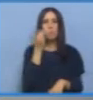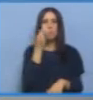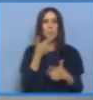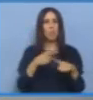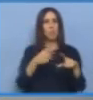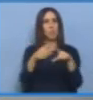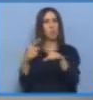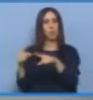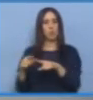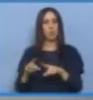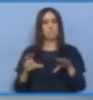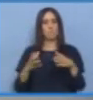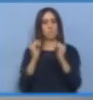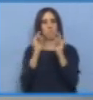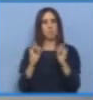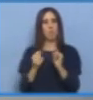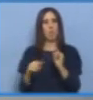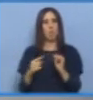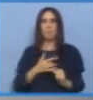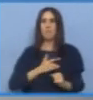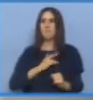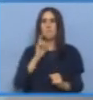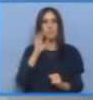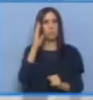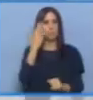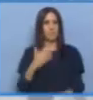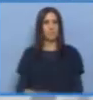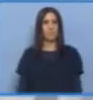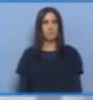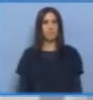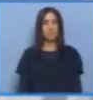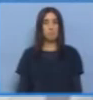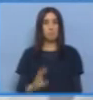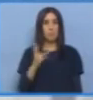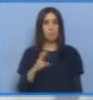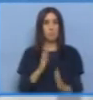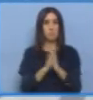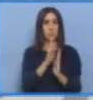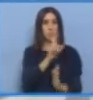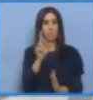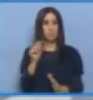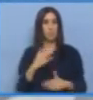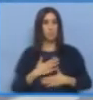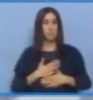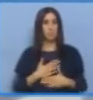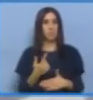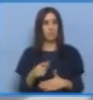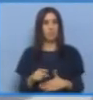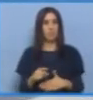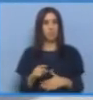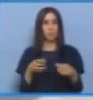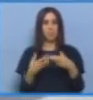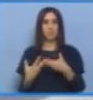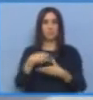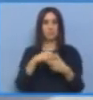línguas, formamos comunidades internacionais porque o amor é o mais importante. Assim acontece com os missionários e também com os voluntários que formam essas